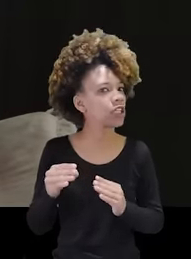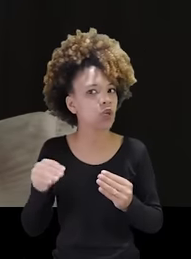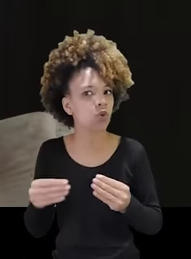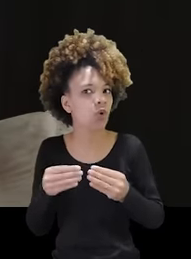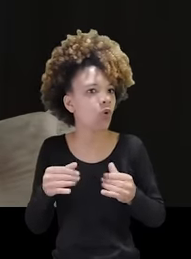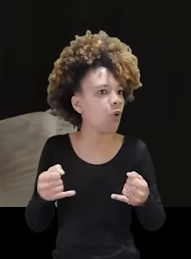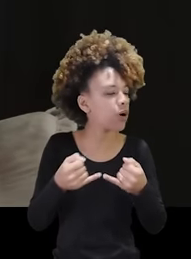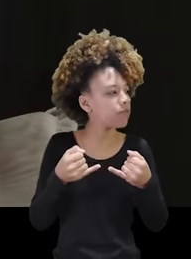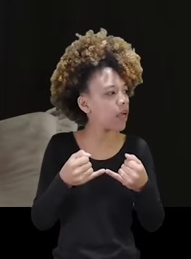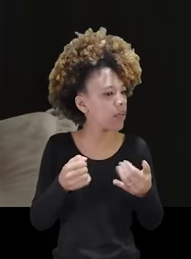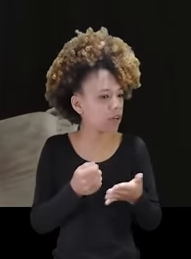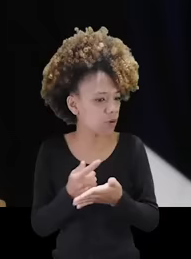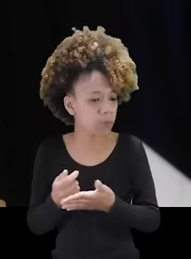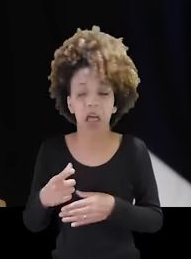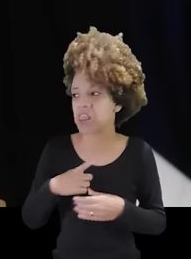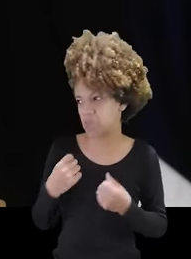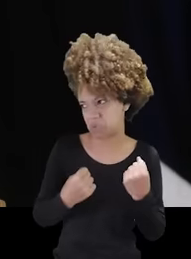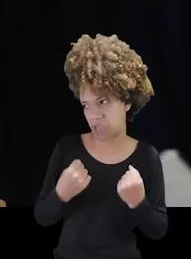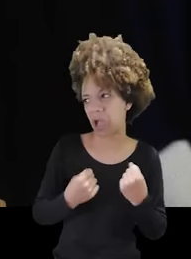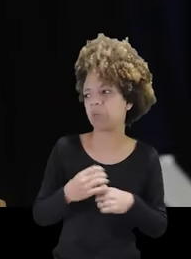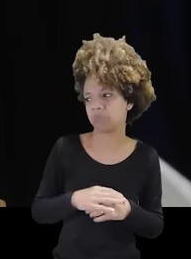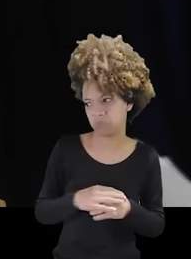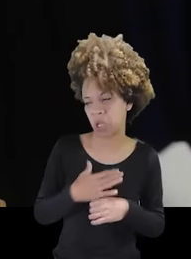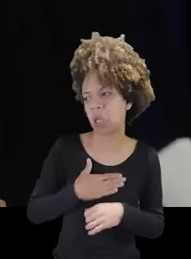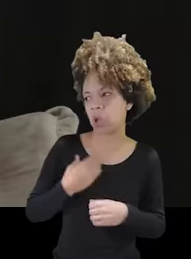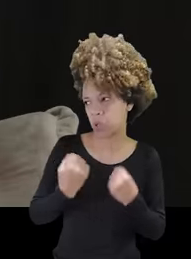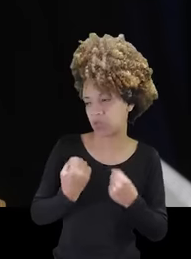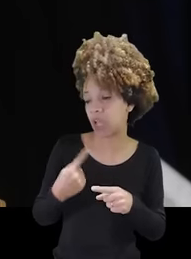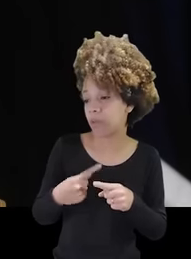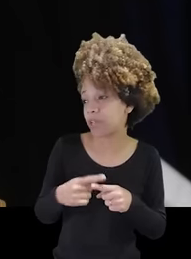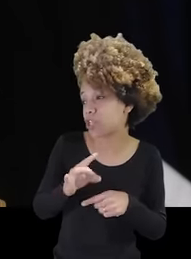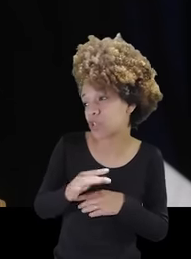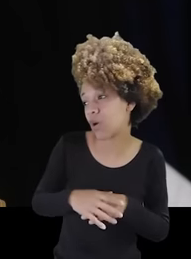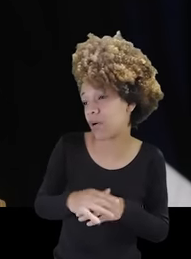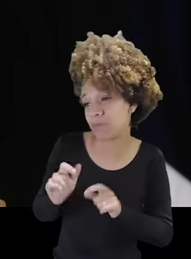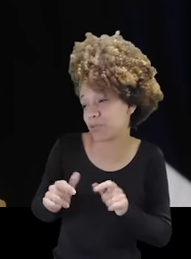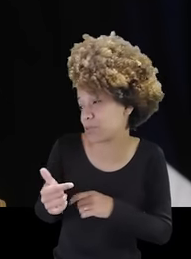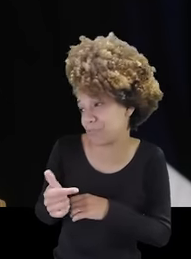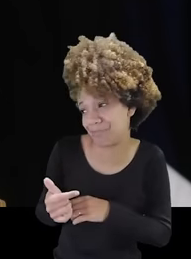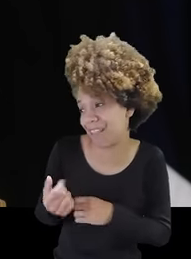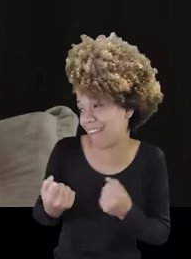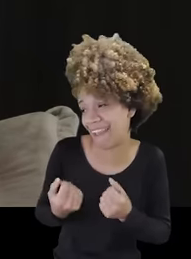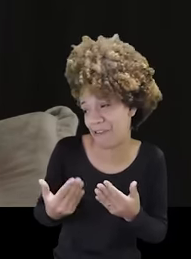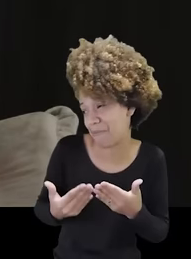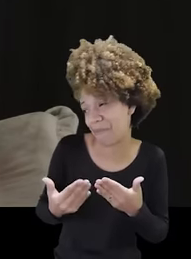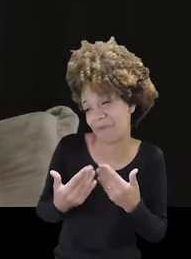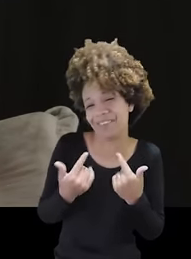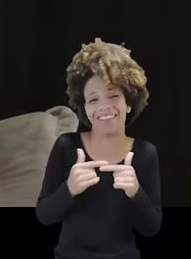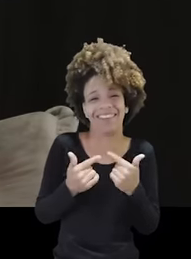não sei aonde que você compra o pessoal gosta de uns carros é porque eu só ando com gente que não